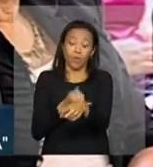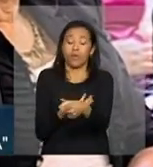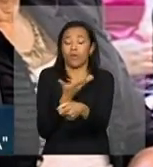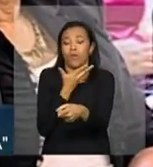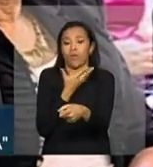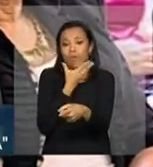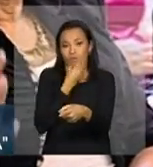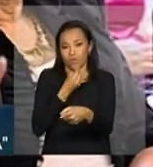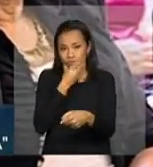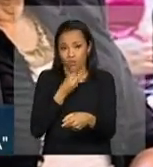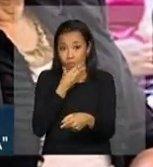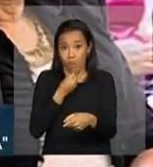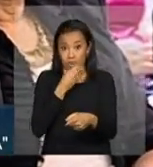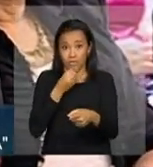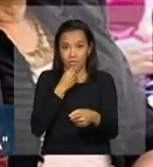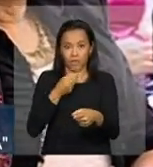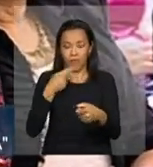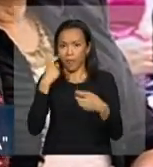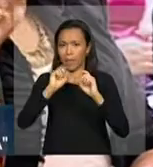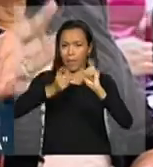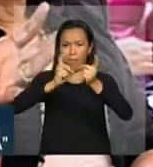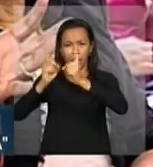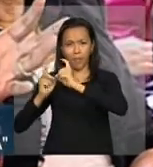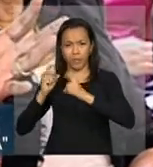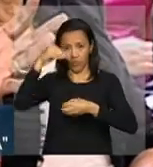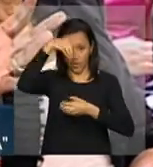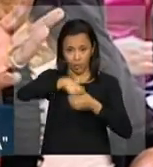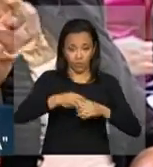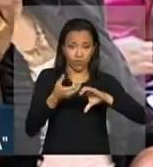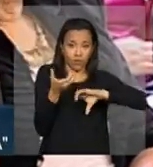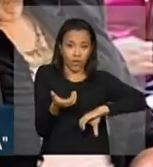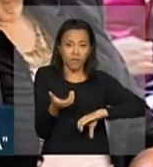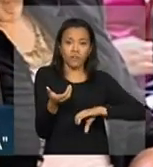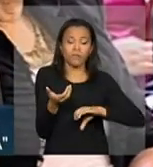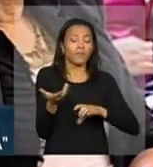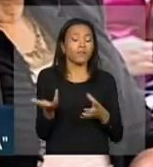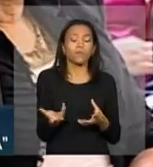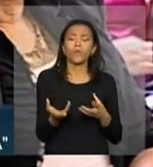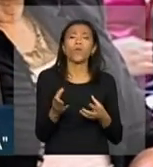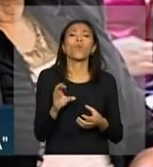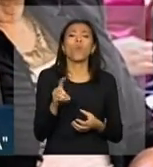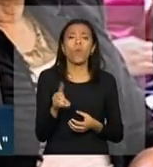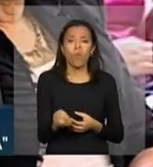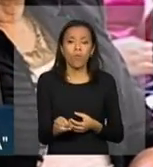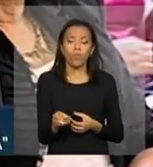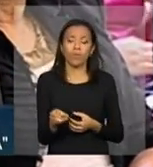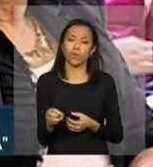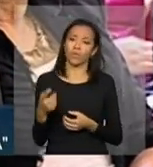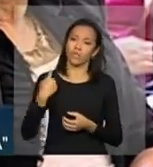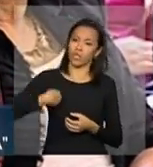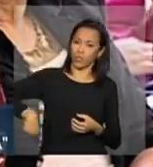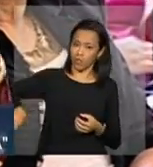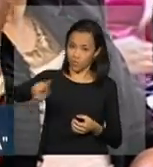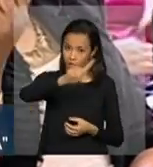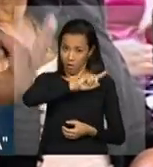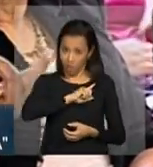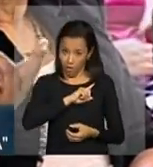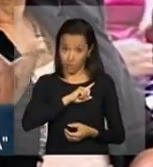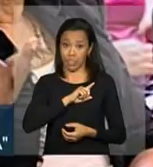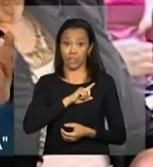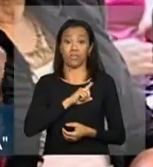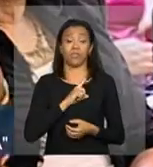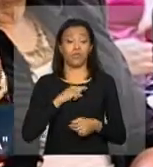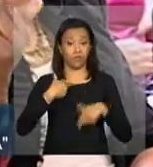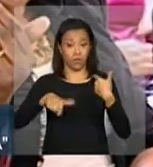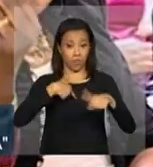Nacional, e, a partir desse viés, como é que nós poderíamos, enquanto